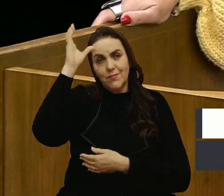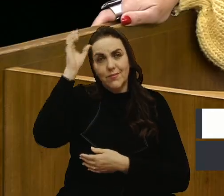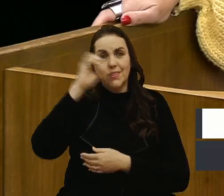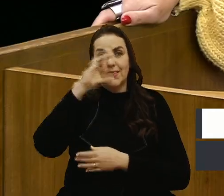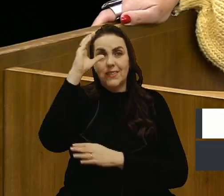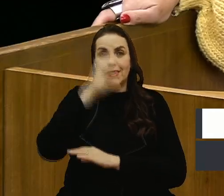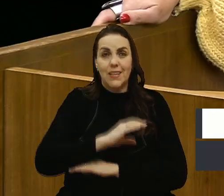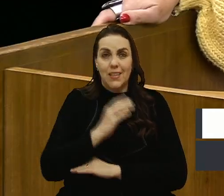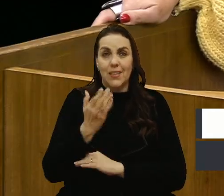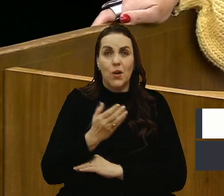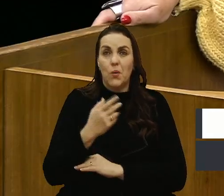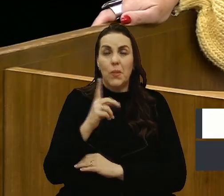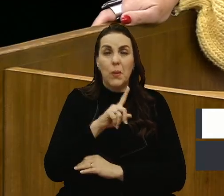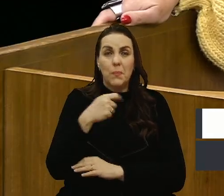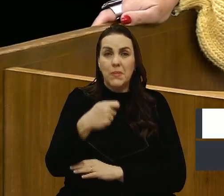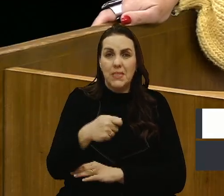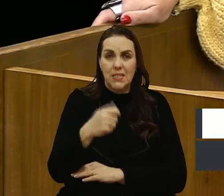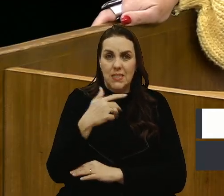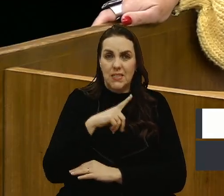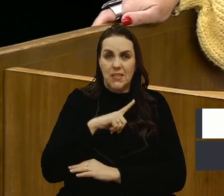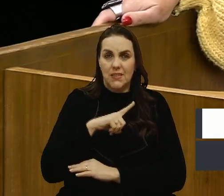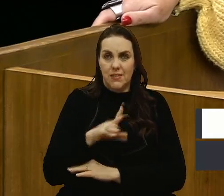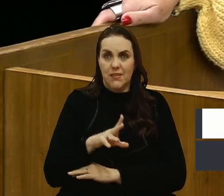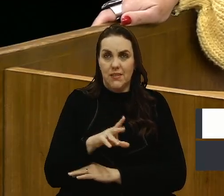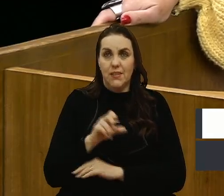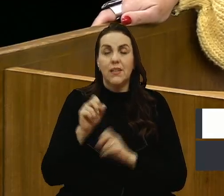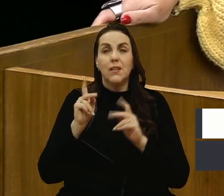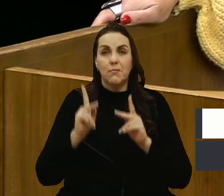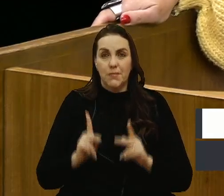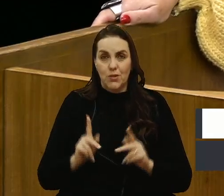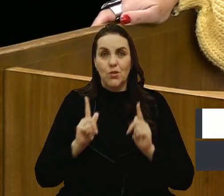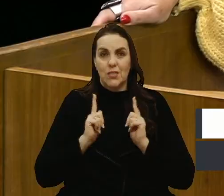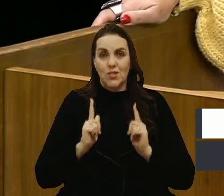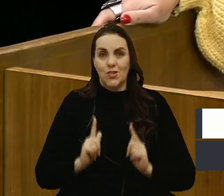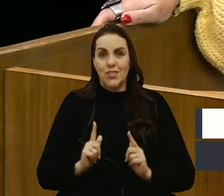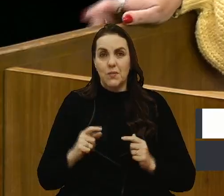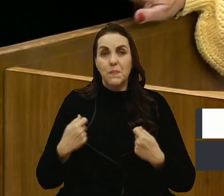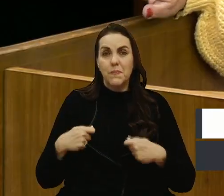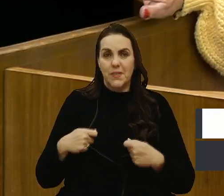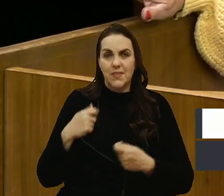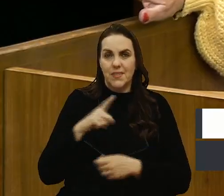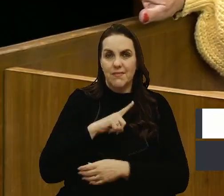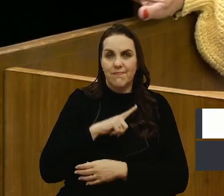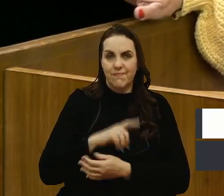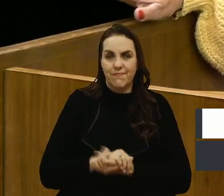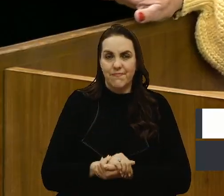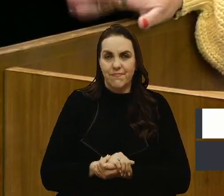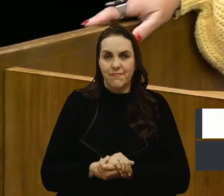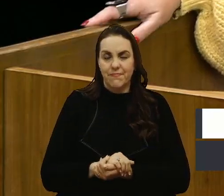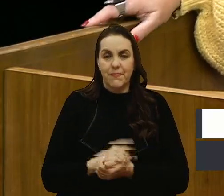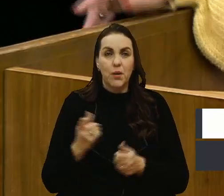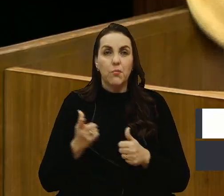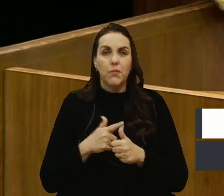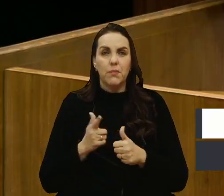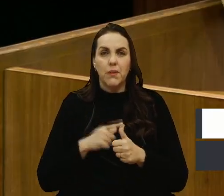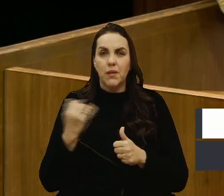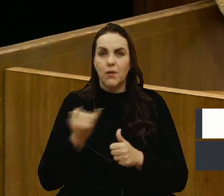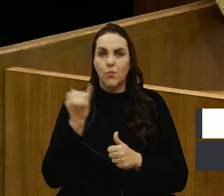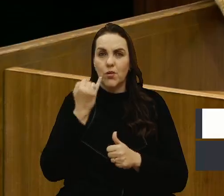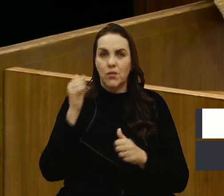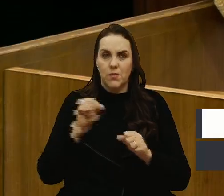não precisa ter. Mas quem está na gestão precisa. Primeiro fato que eu acho que é importante